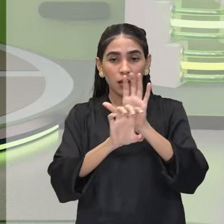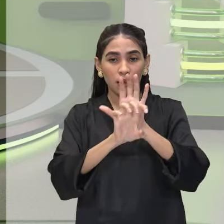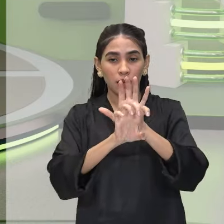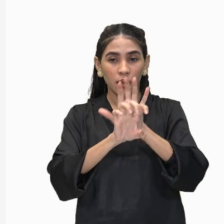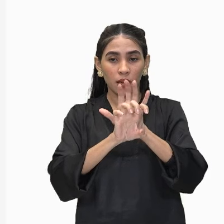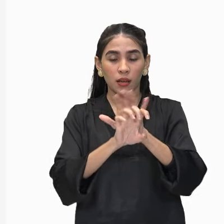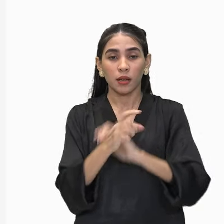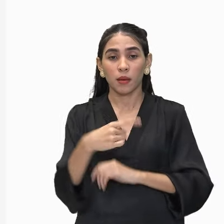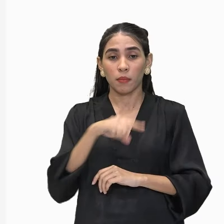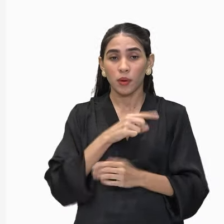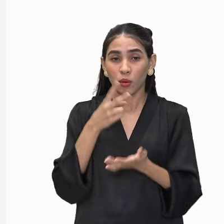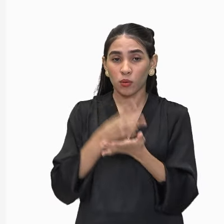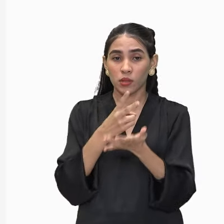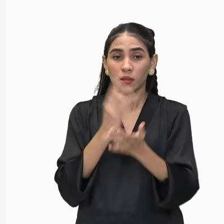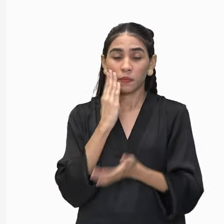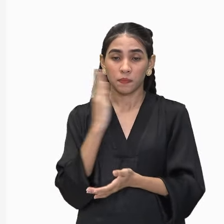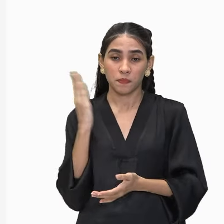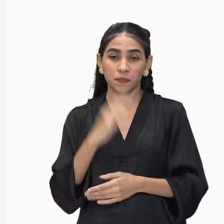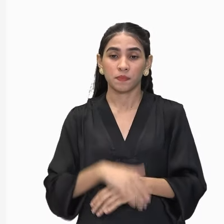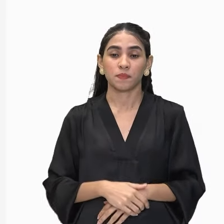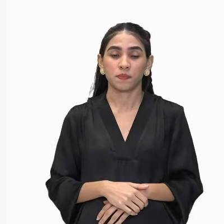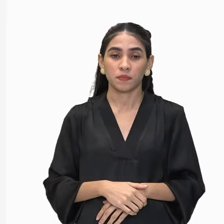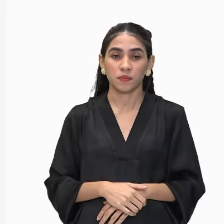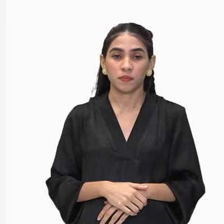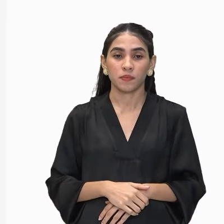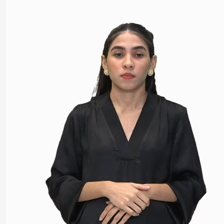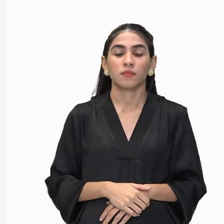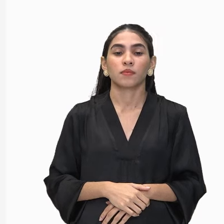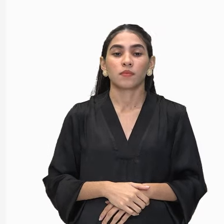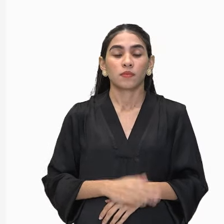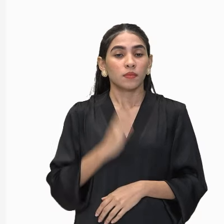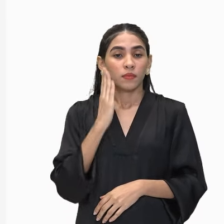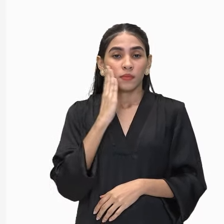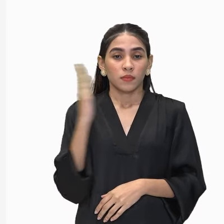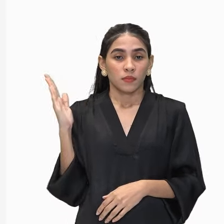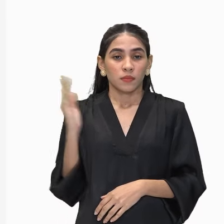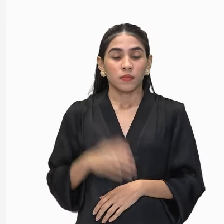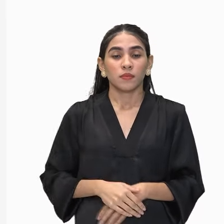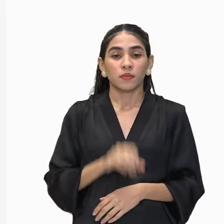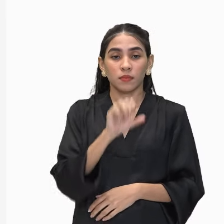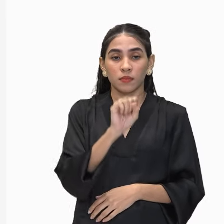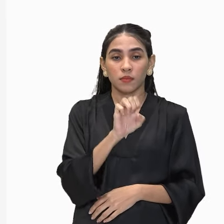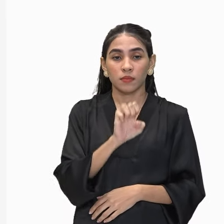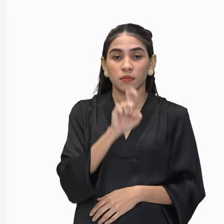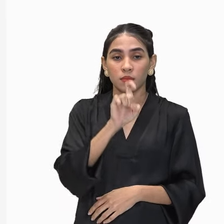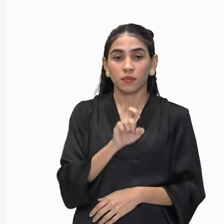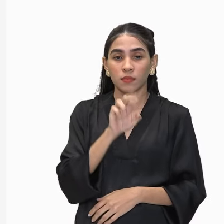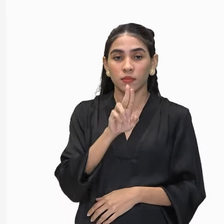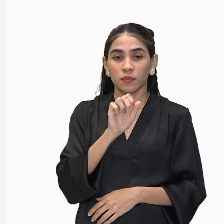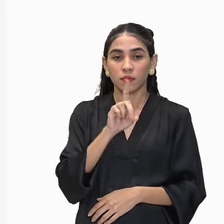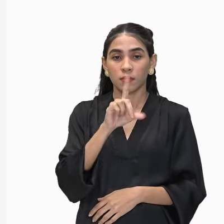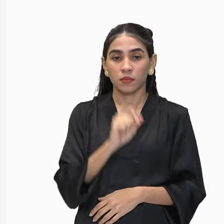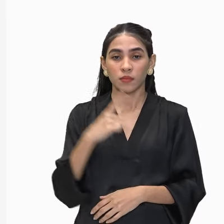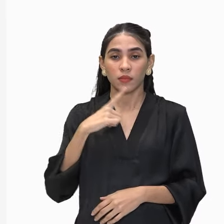conhecendo um pouquinho mais desses indivíduos. A reprodução deles é sexuada, com